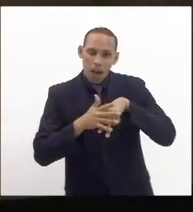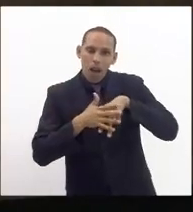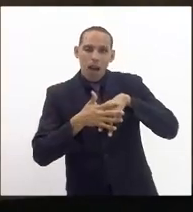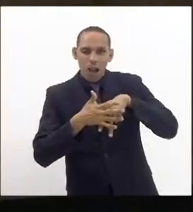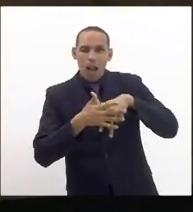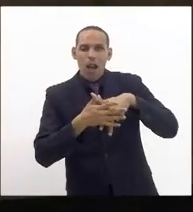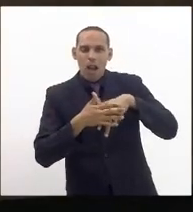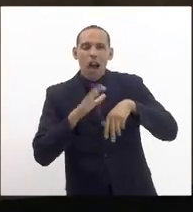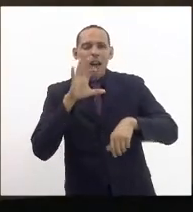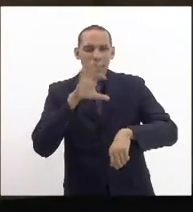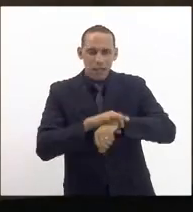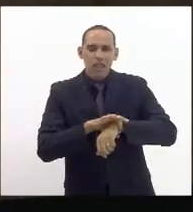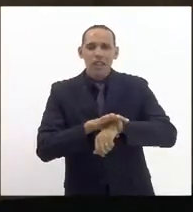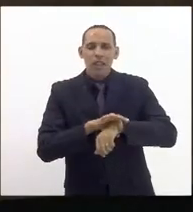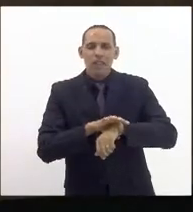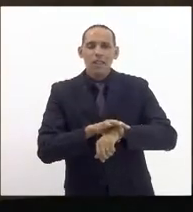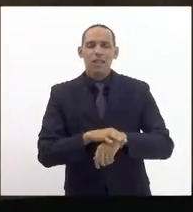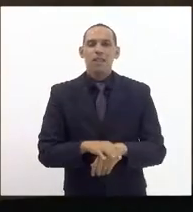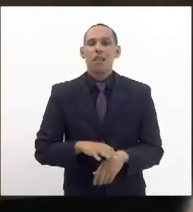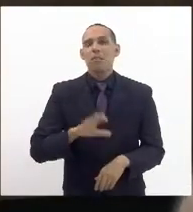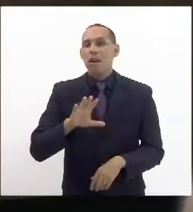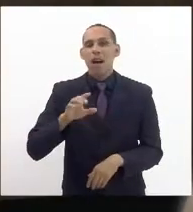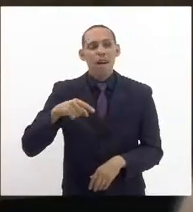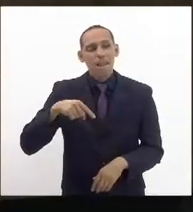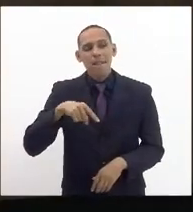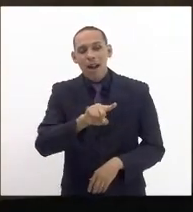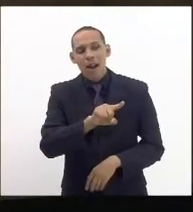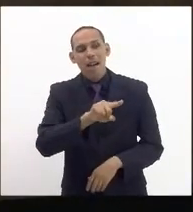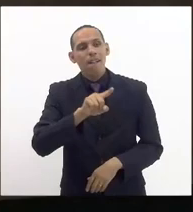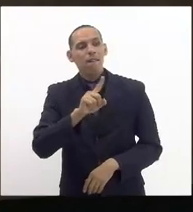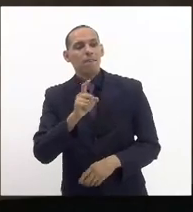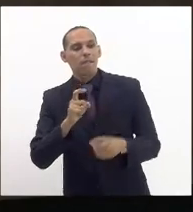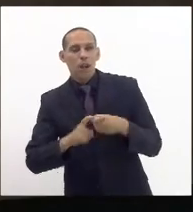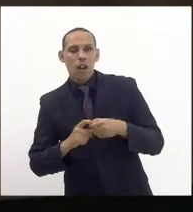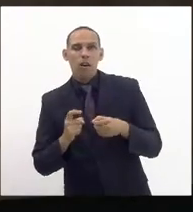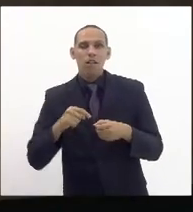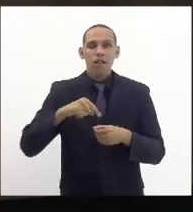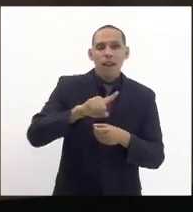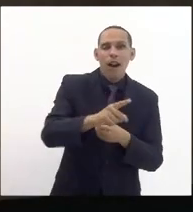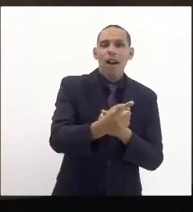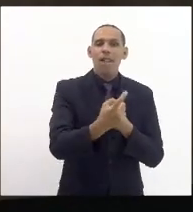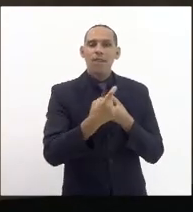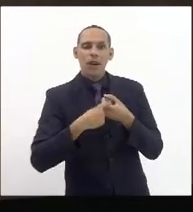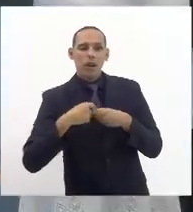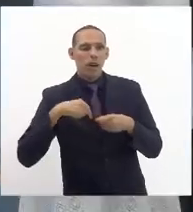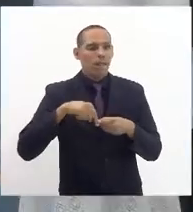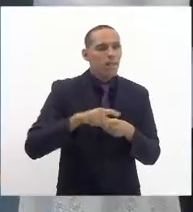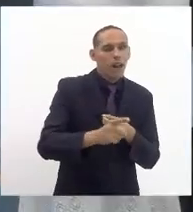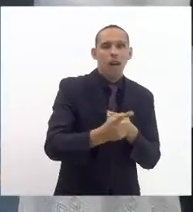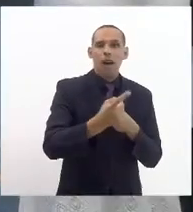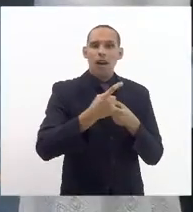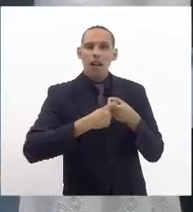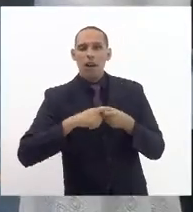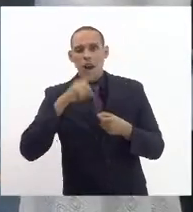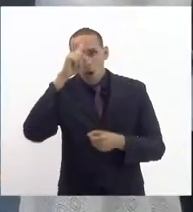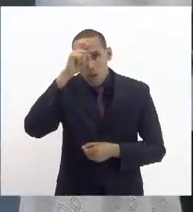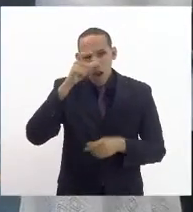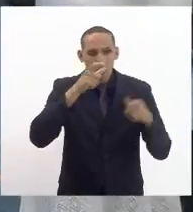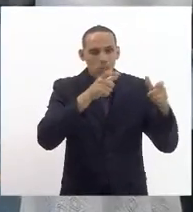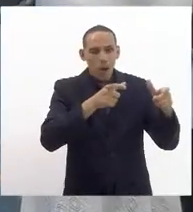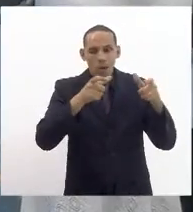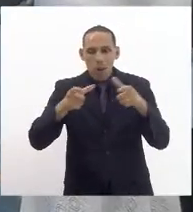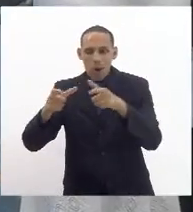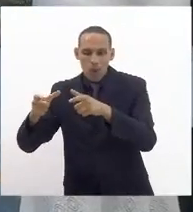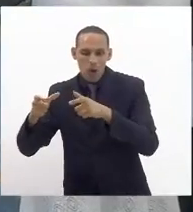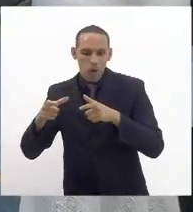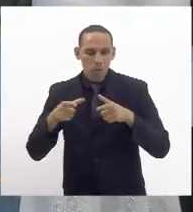E, muitas das vezes, é uma ida e vinda a esses hospitais, a esses locais de distribuição